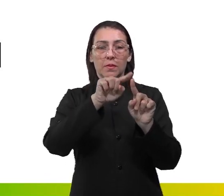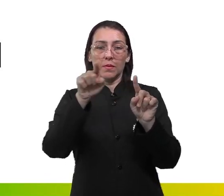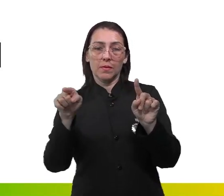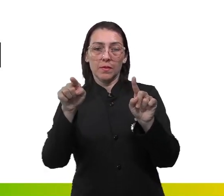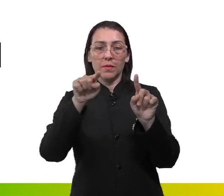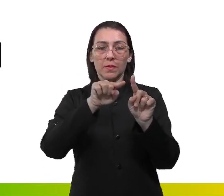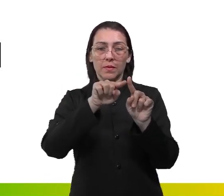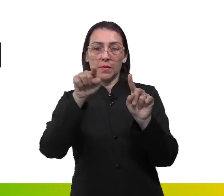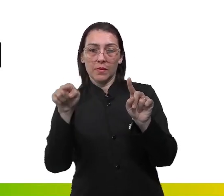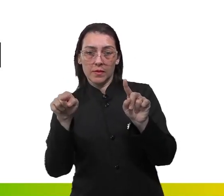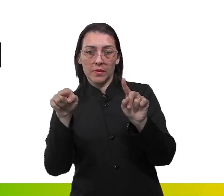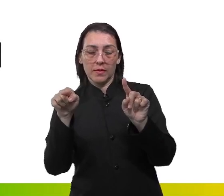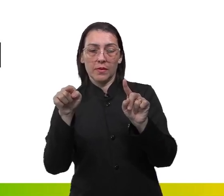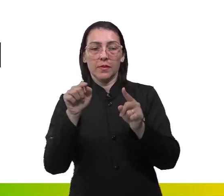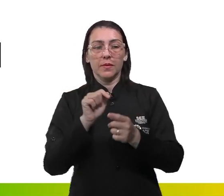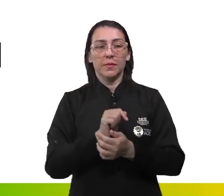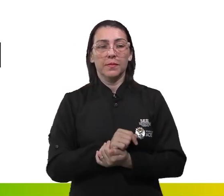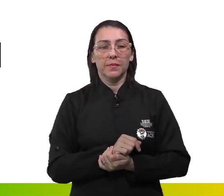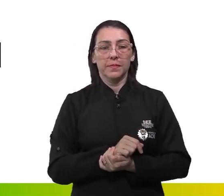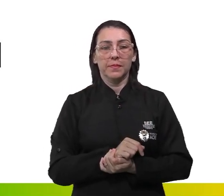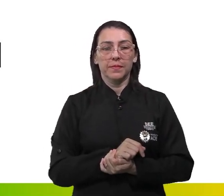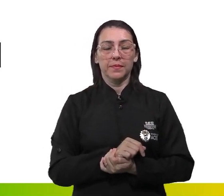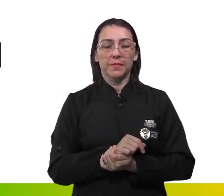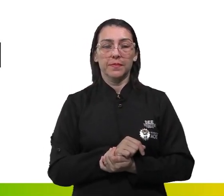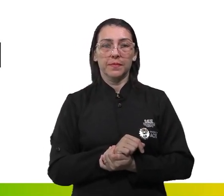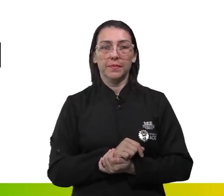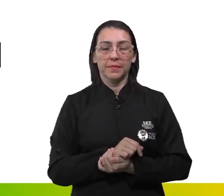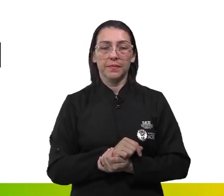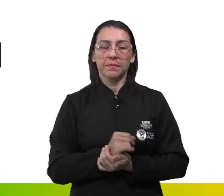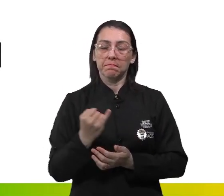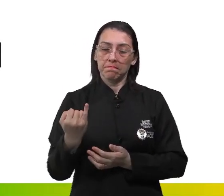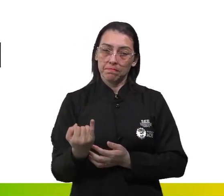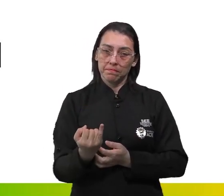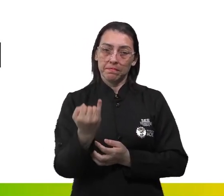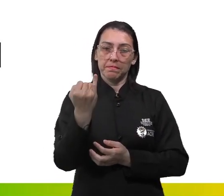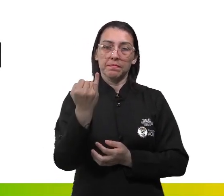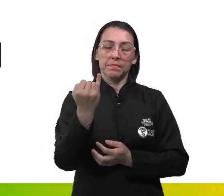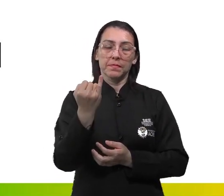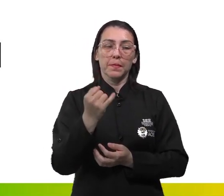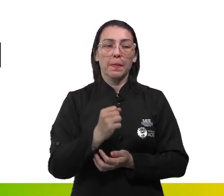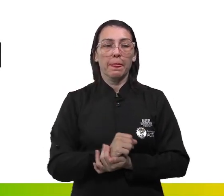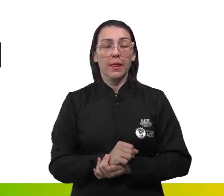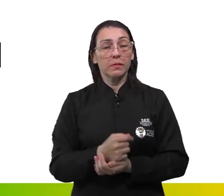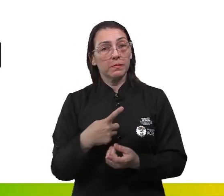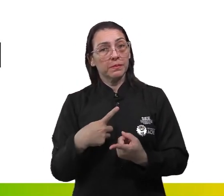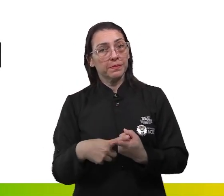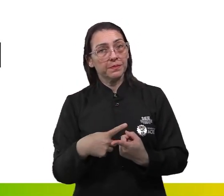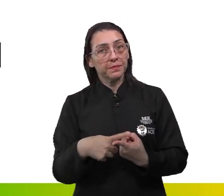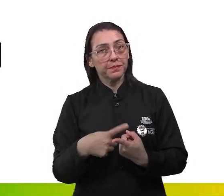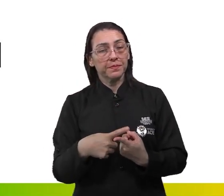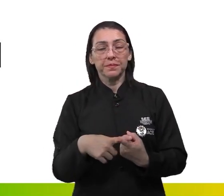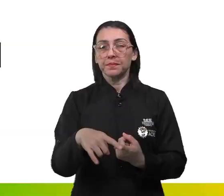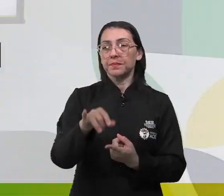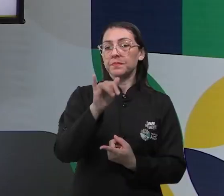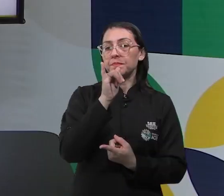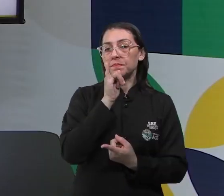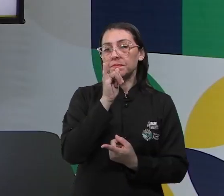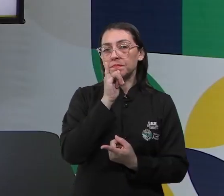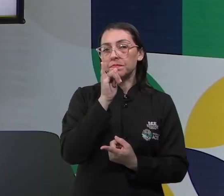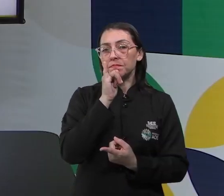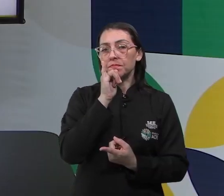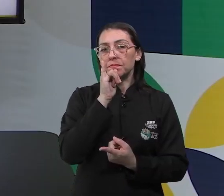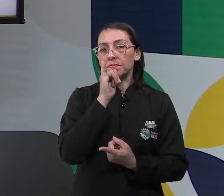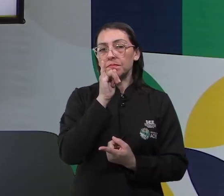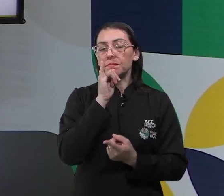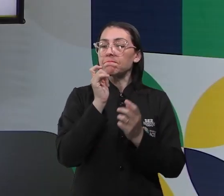estar acostumado com ela. Essa propriedade, na verdade, ela é muito importante, porque ela, por exemplo,